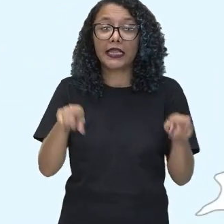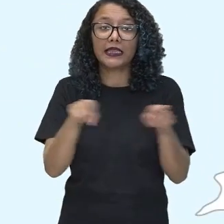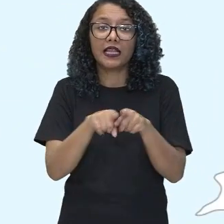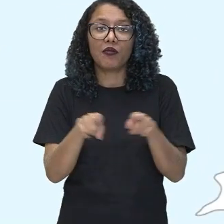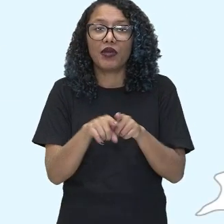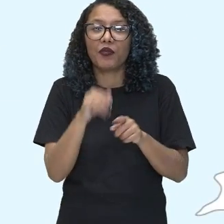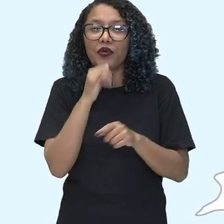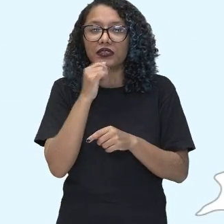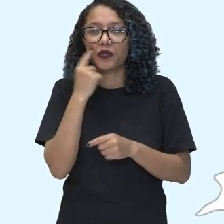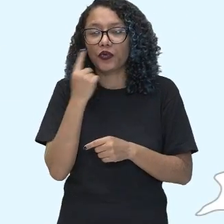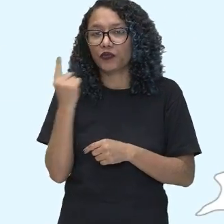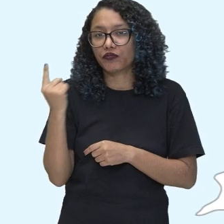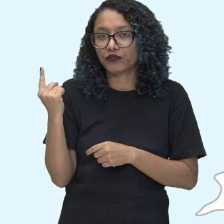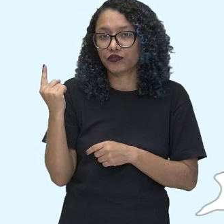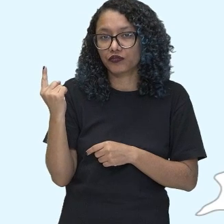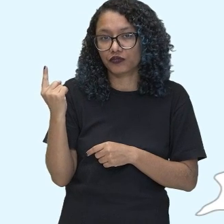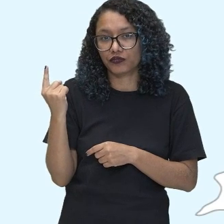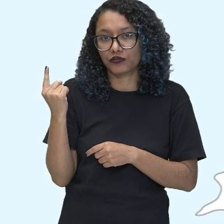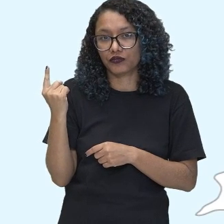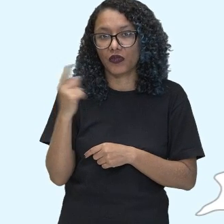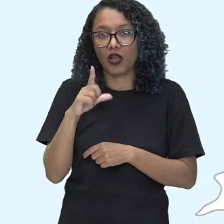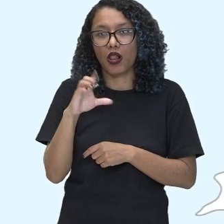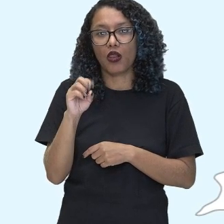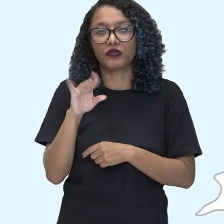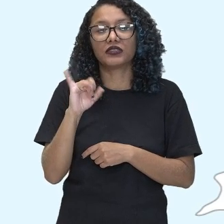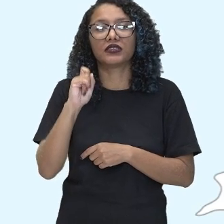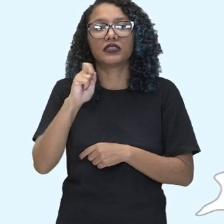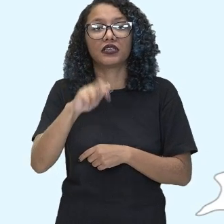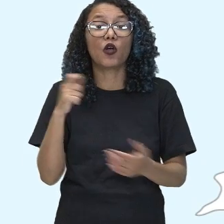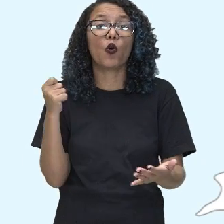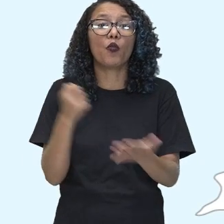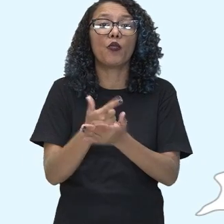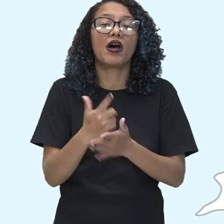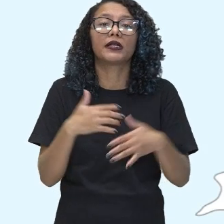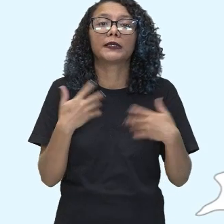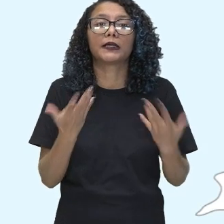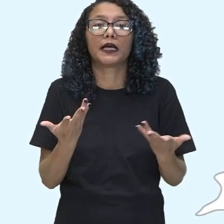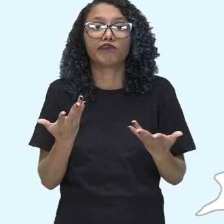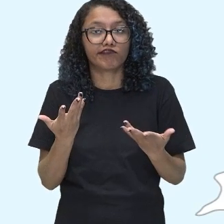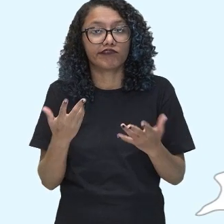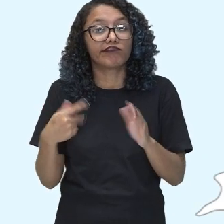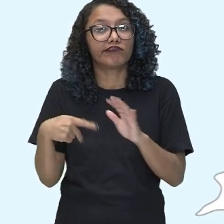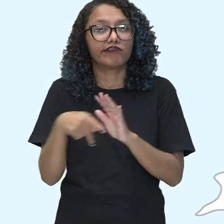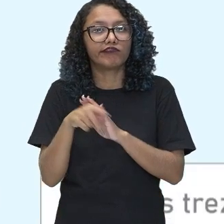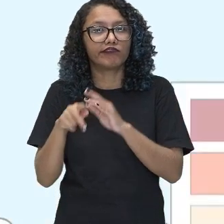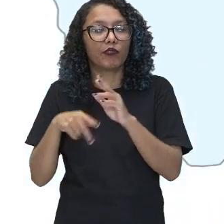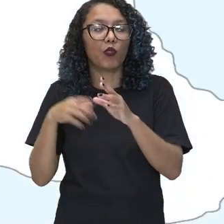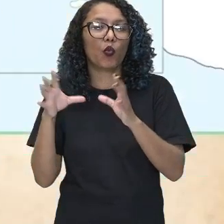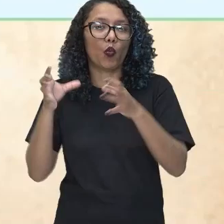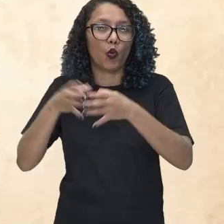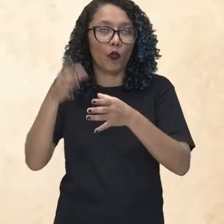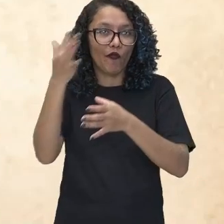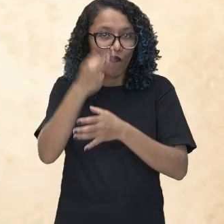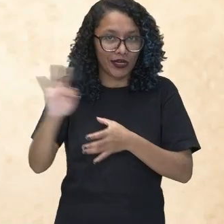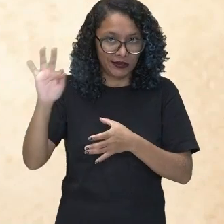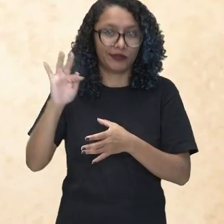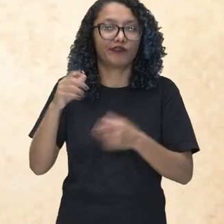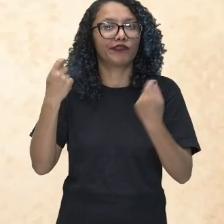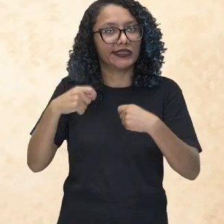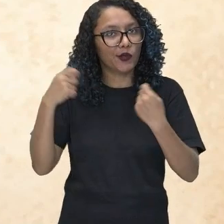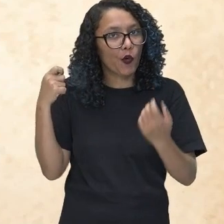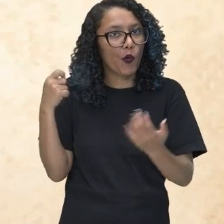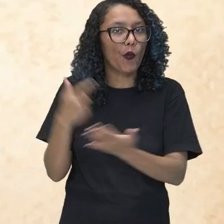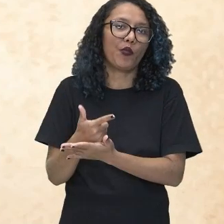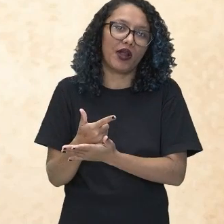exemplo, a Louisiana, eles compraram, então, aí, né, lá dos franceses, ok? E o Alasca,